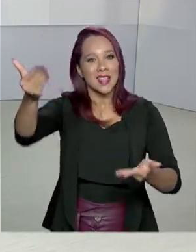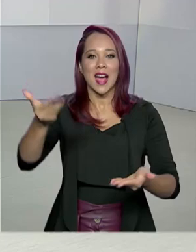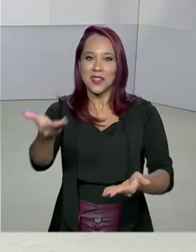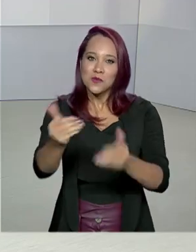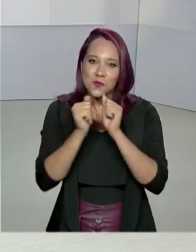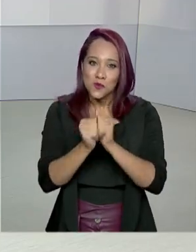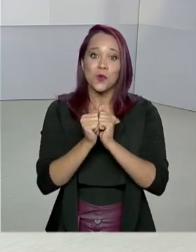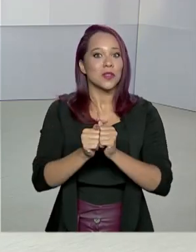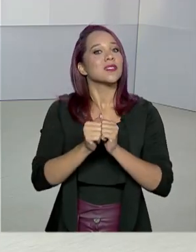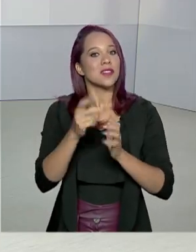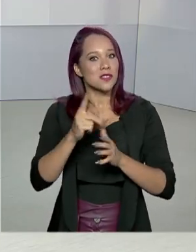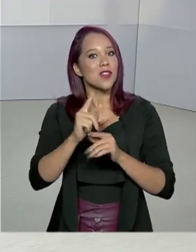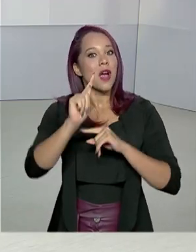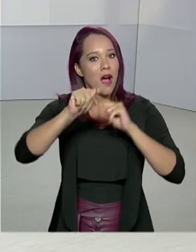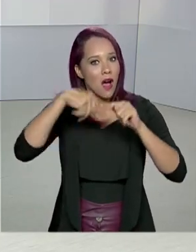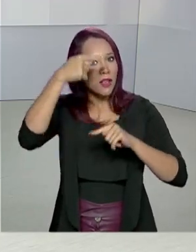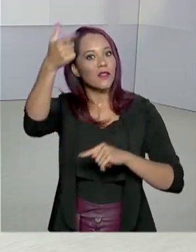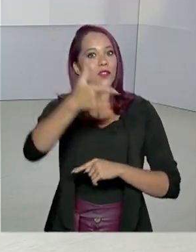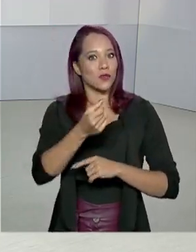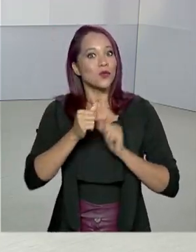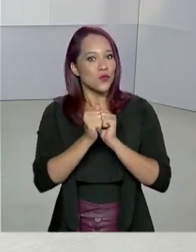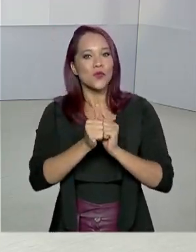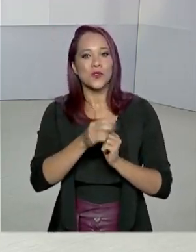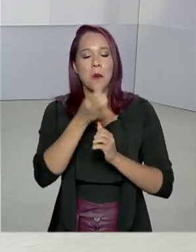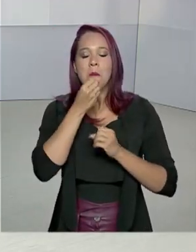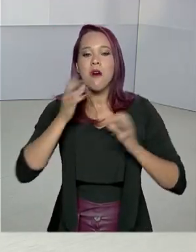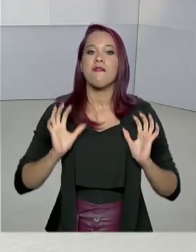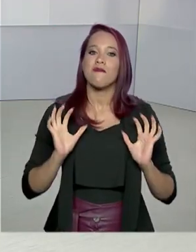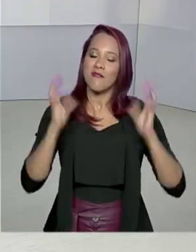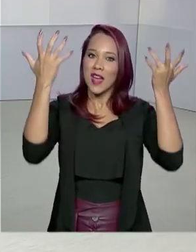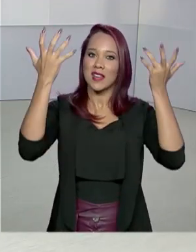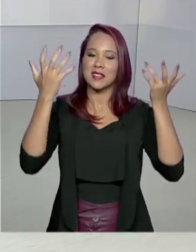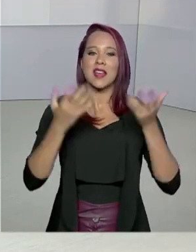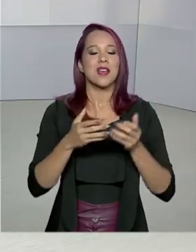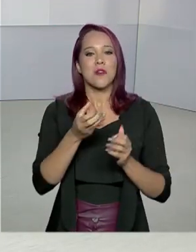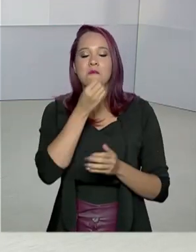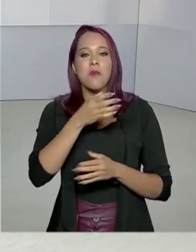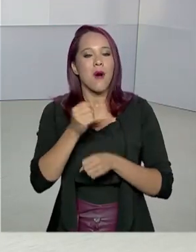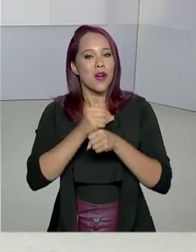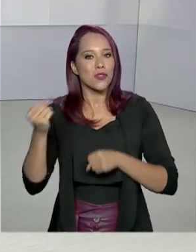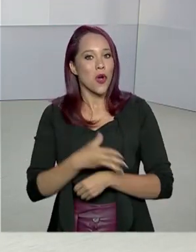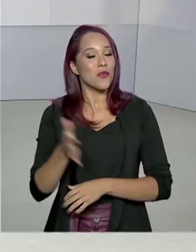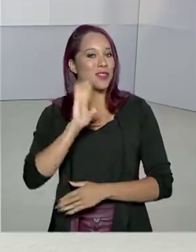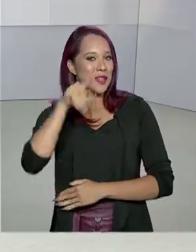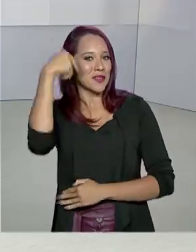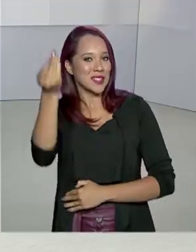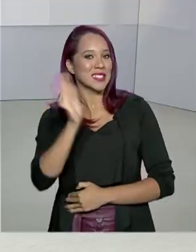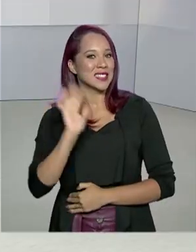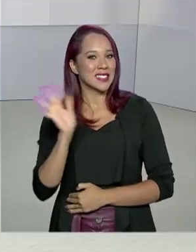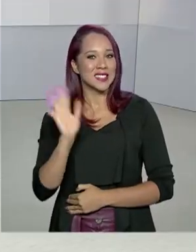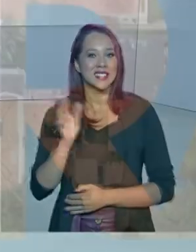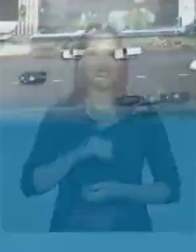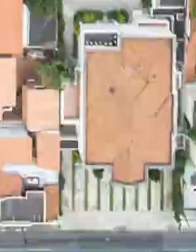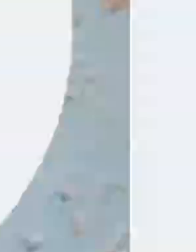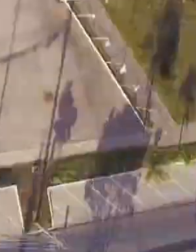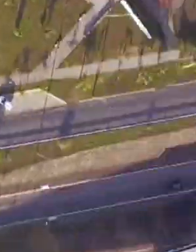companhia e vamos estar juntos em 2020 boas festas e um excelente ano novo pra você até a próxima